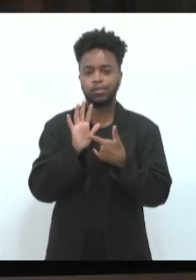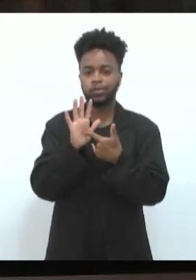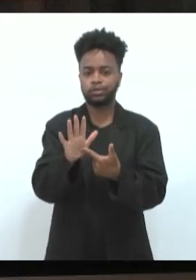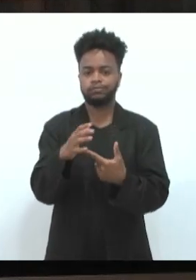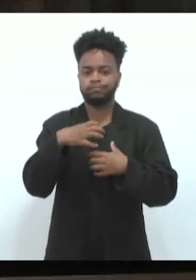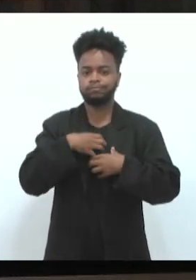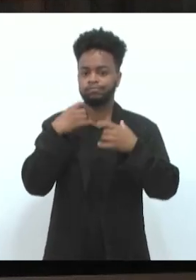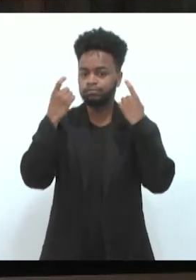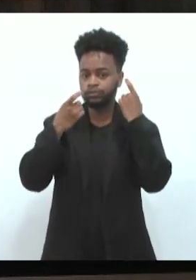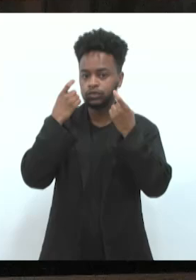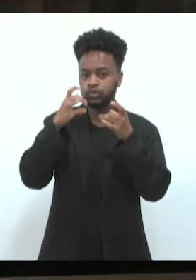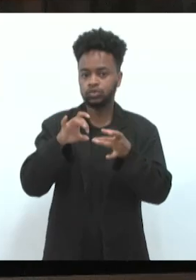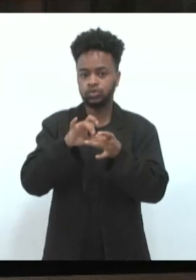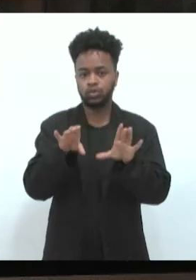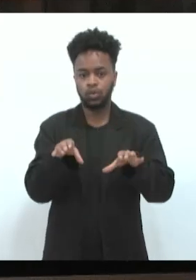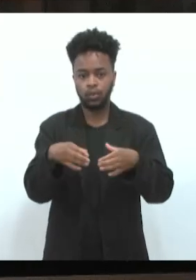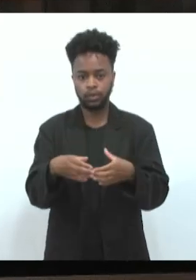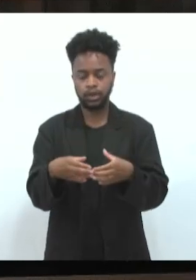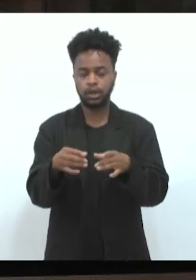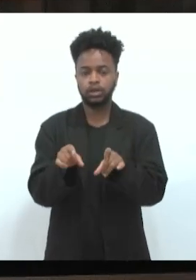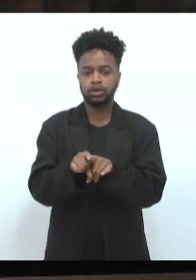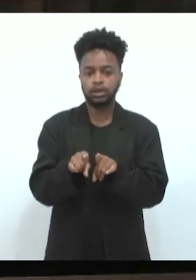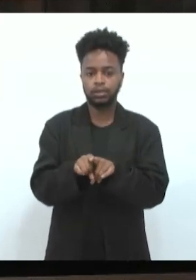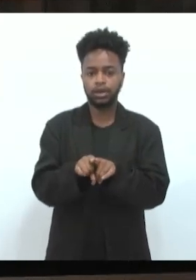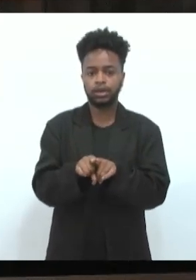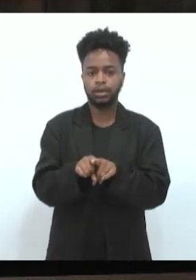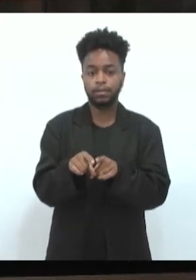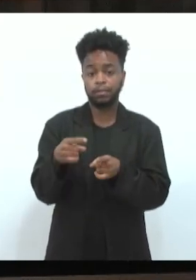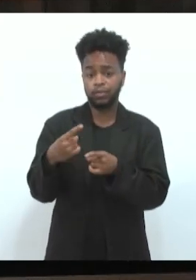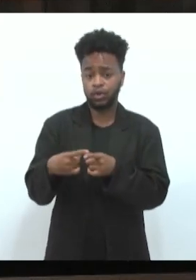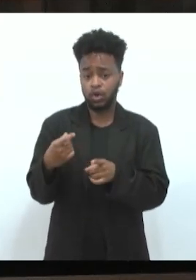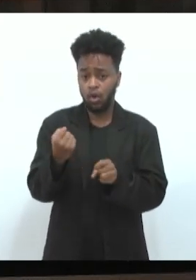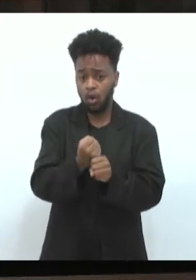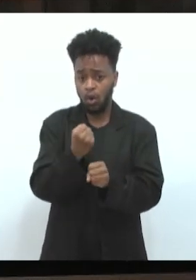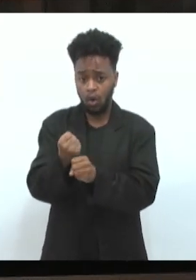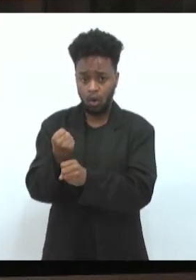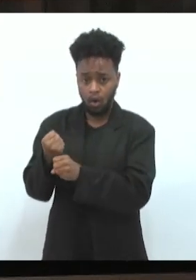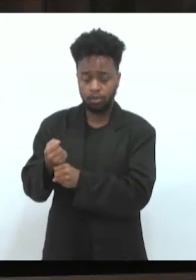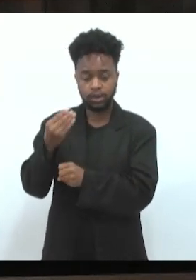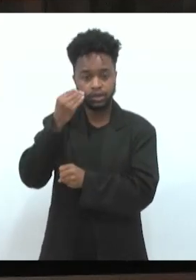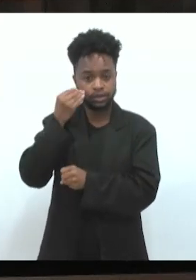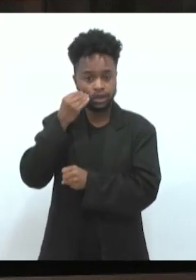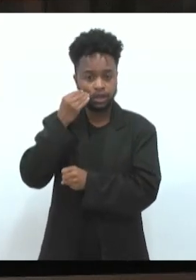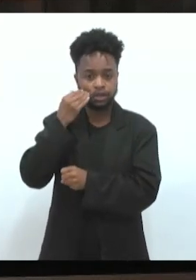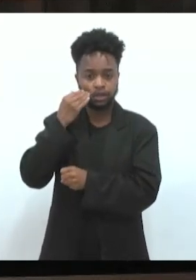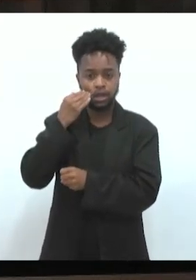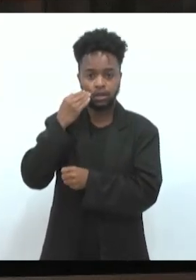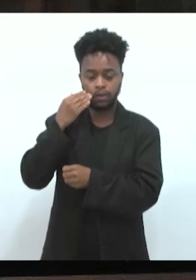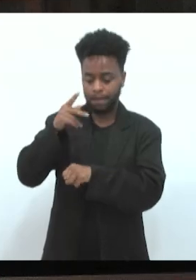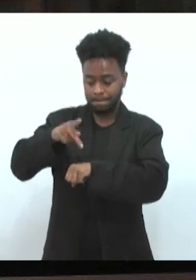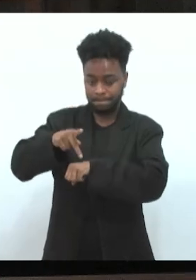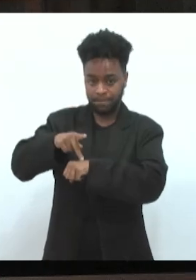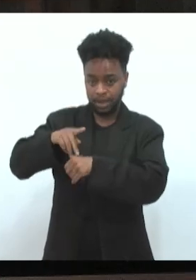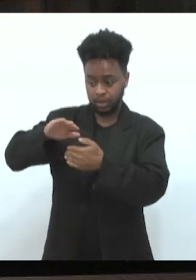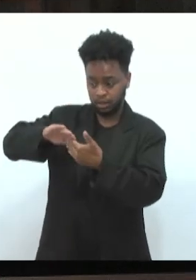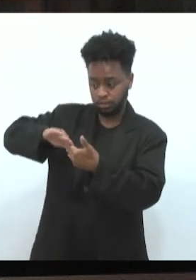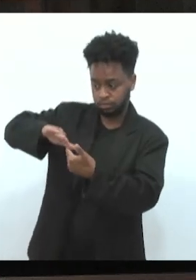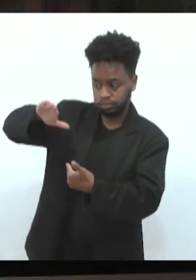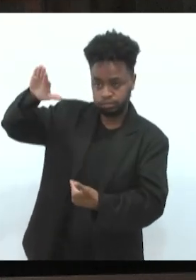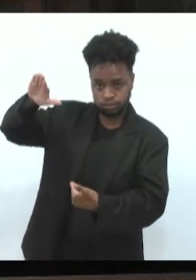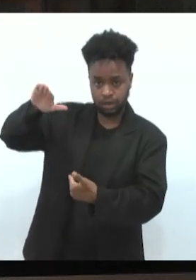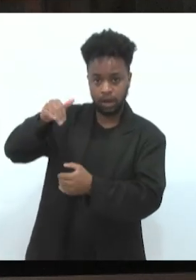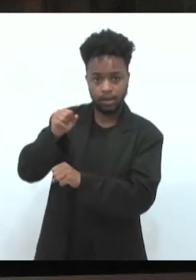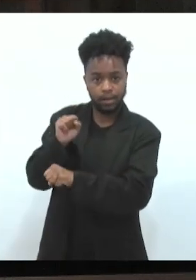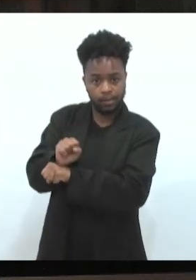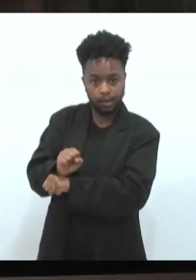preocupação da comunidade, para que a obra de contenção da Grande Pedra, que está